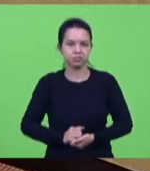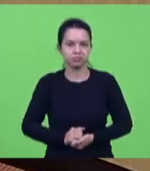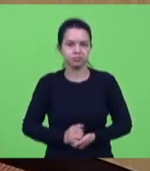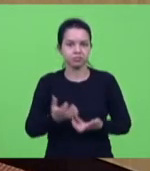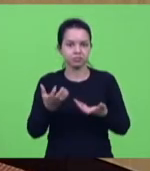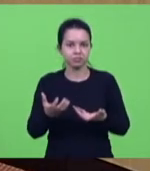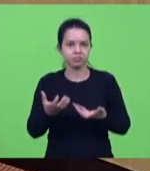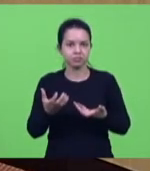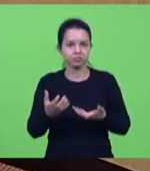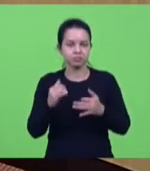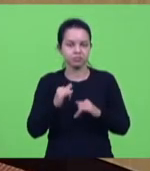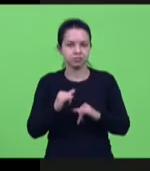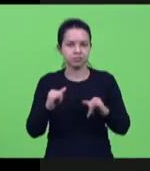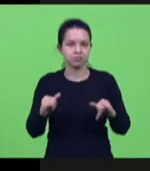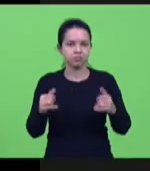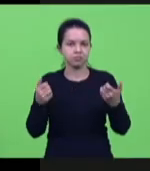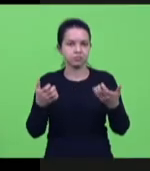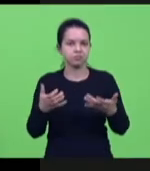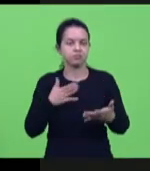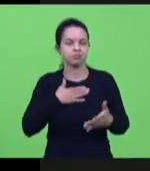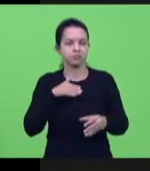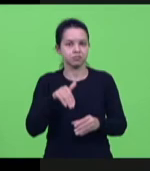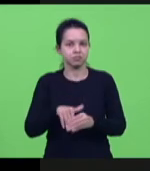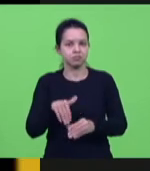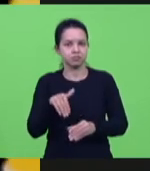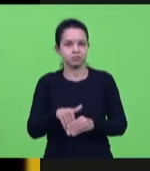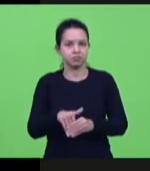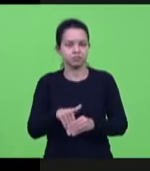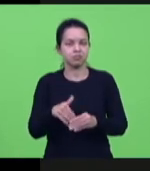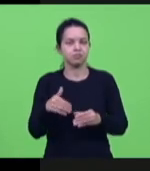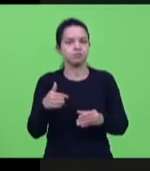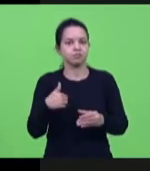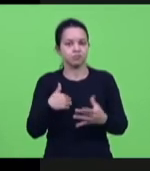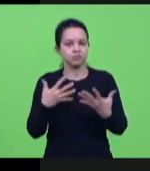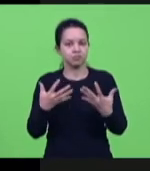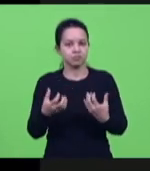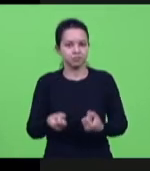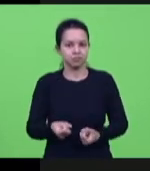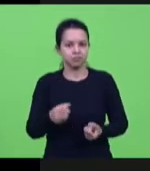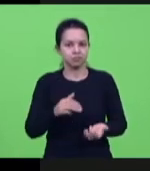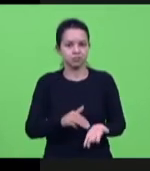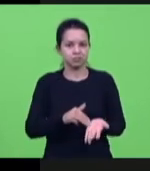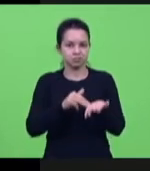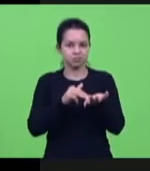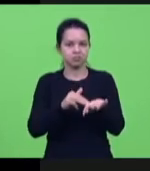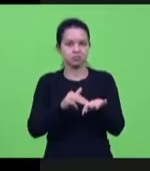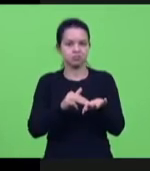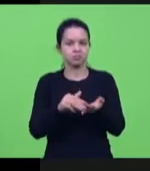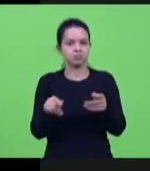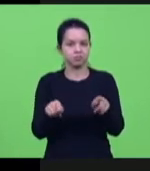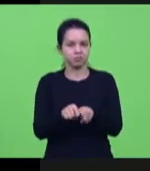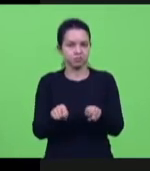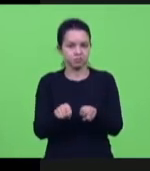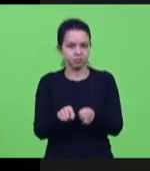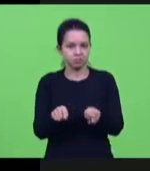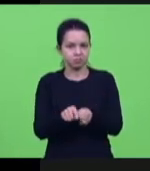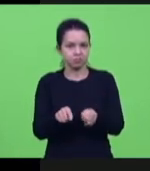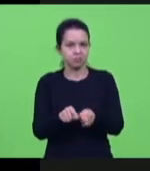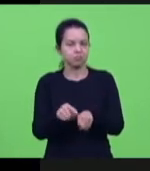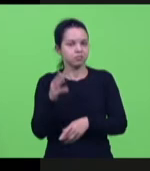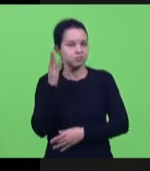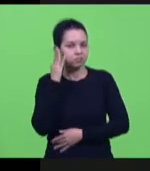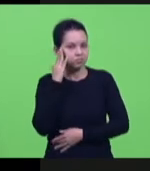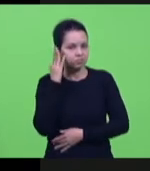uma justificativa ao meu voto. Eu vou votar favorável à moção. Eu também sei